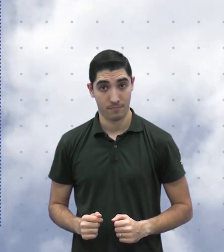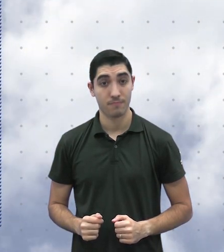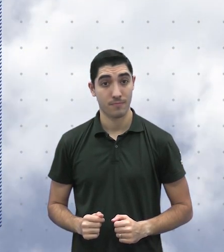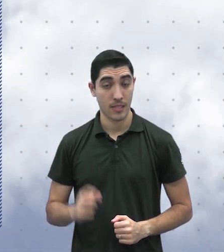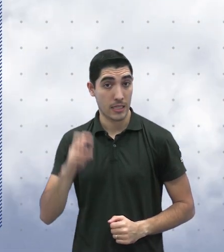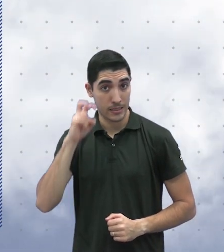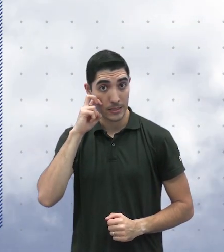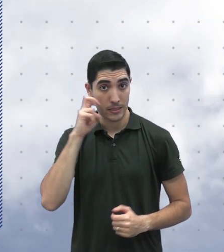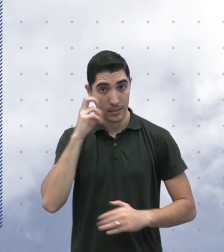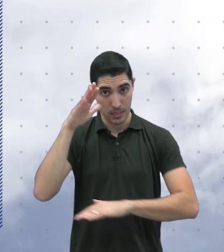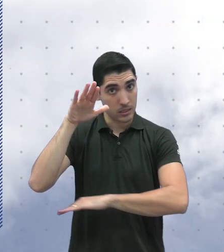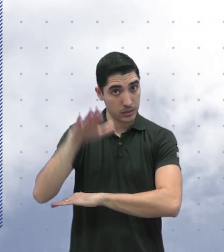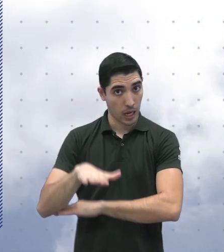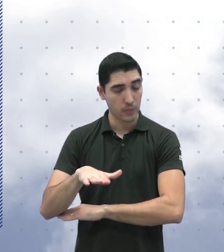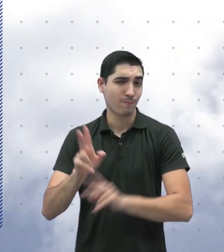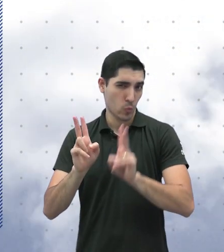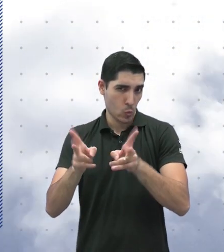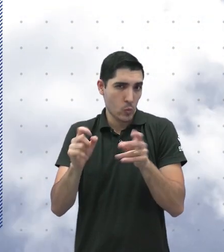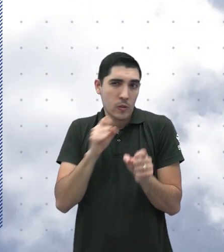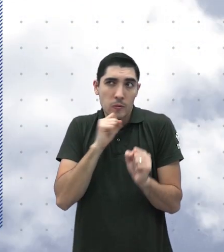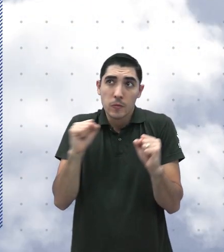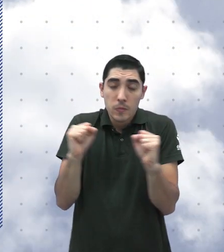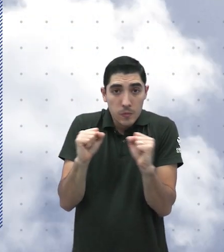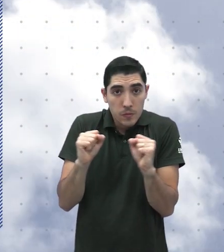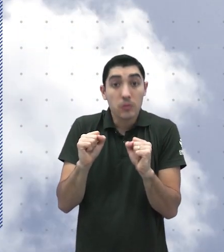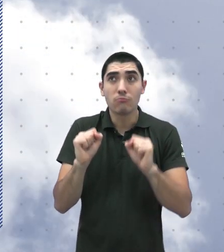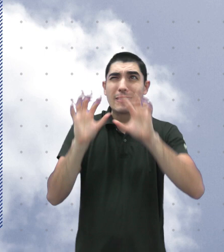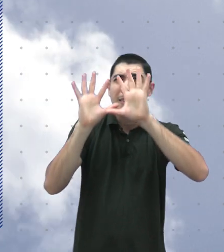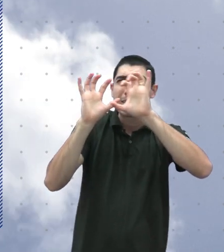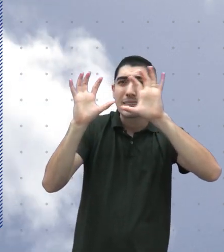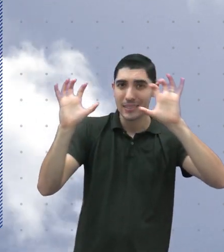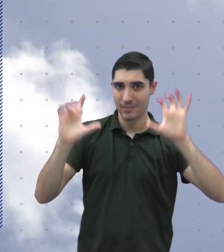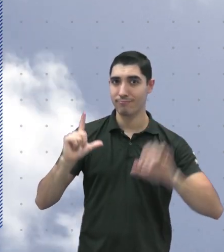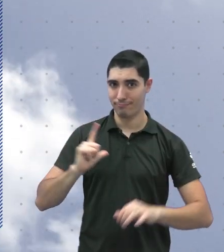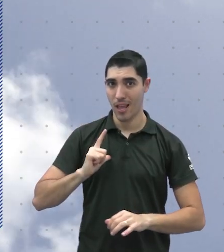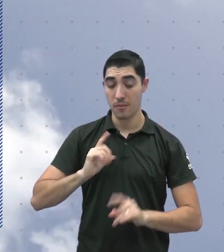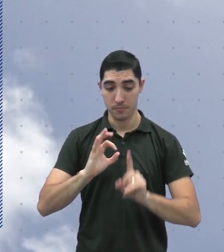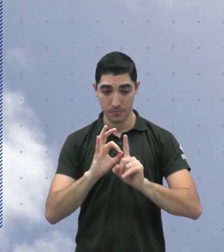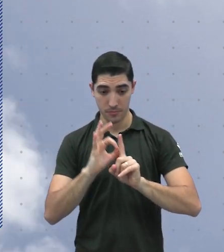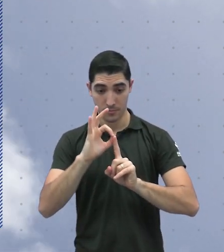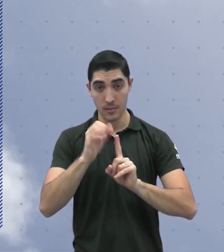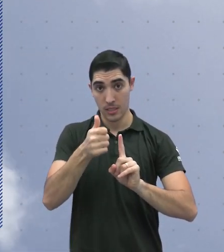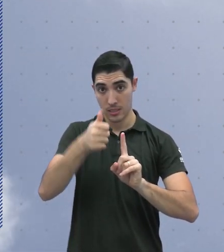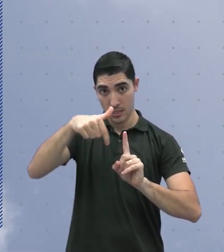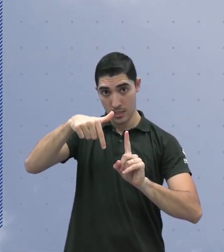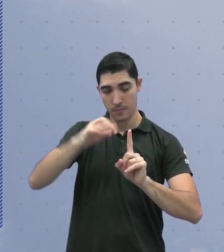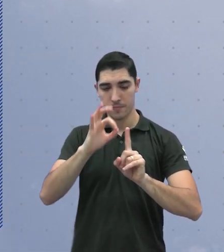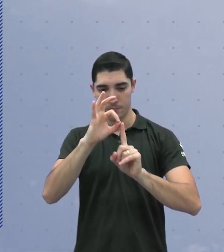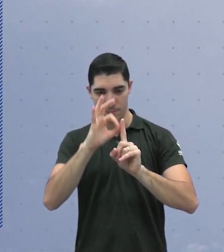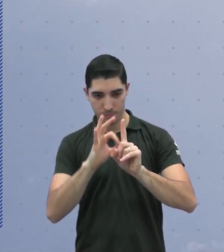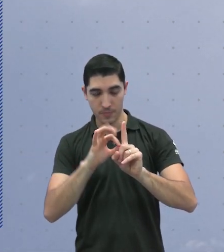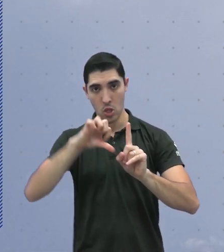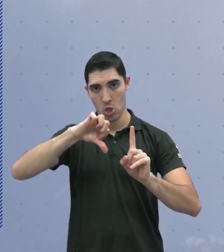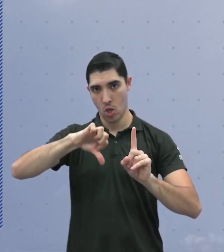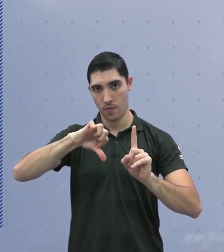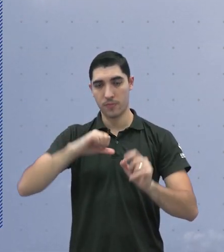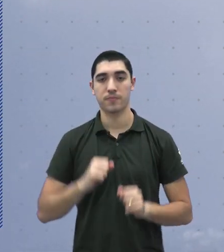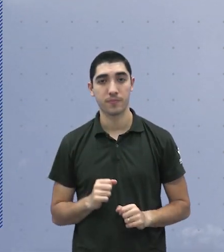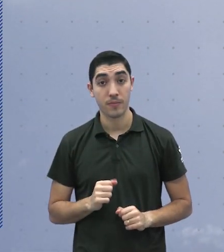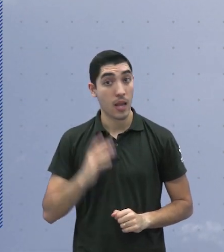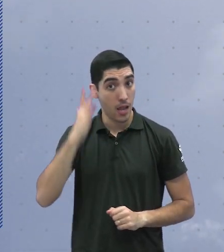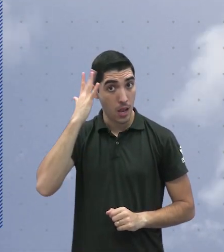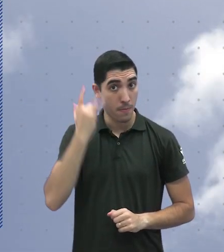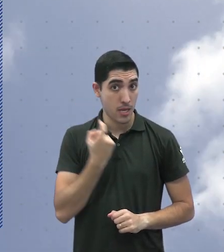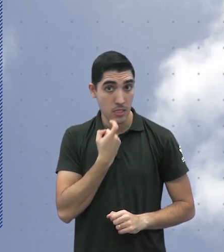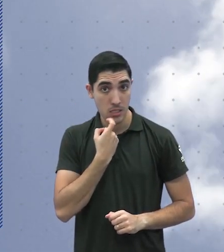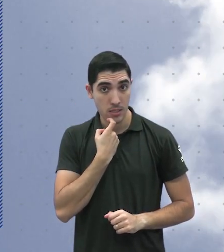Na tarde desta quinta-feira, o clima segue frio e com muitas nuvens no céu. A máxima é de 17 graus e a mínima de